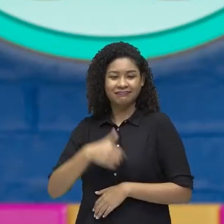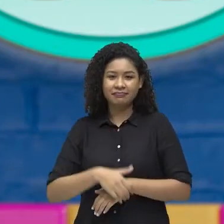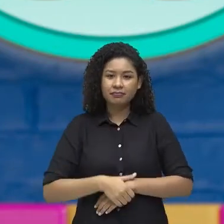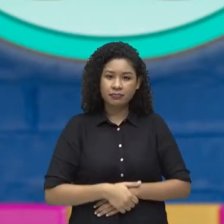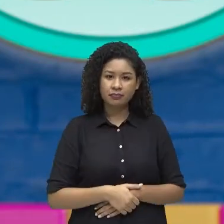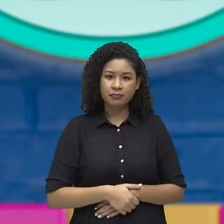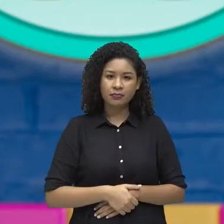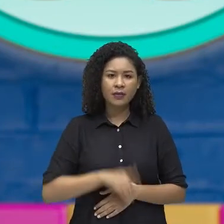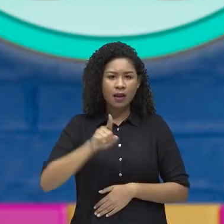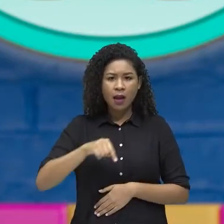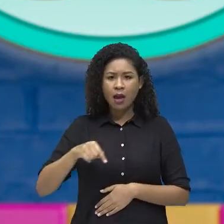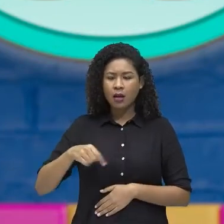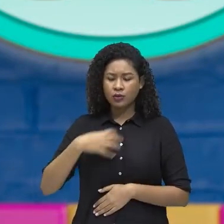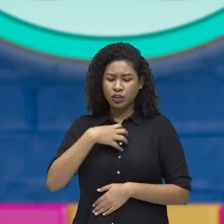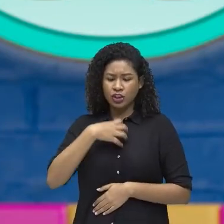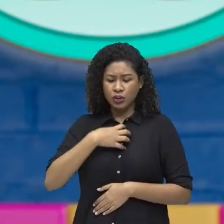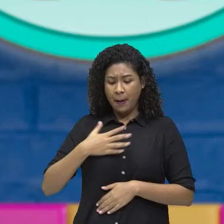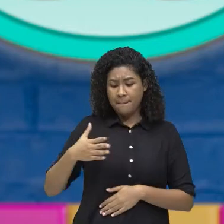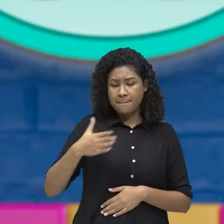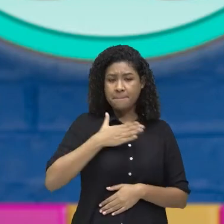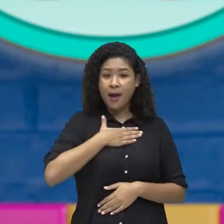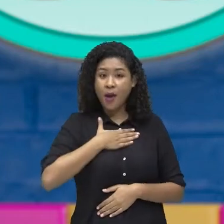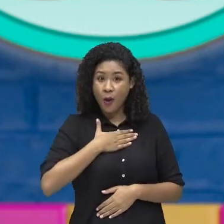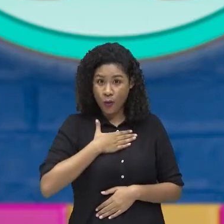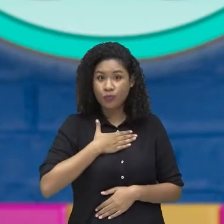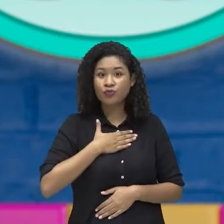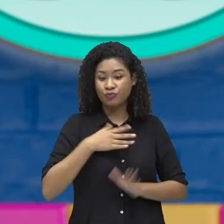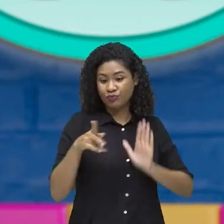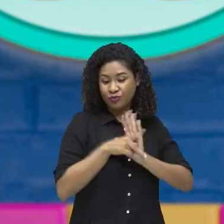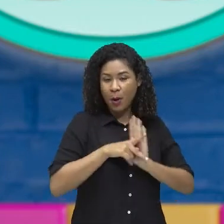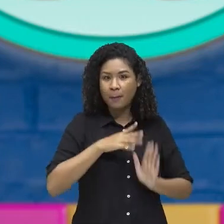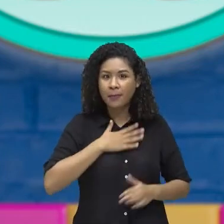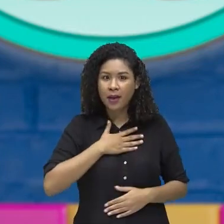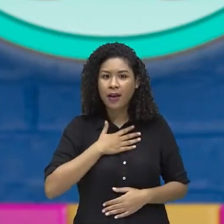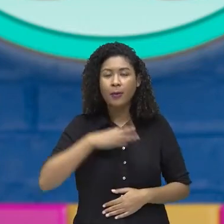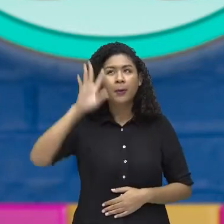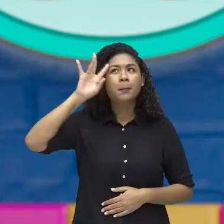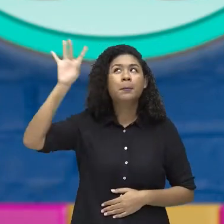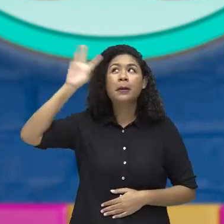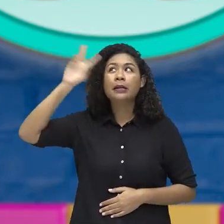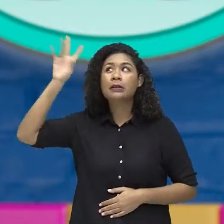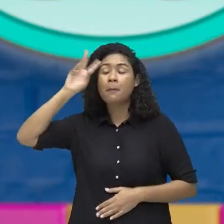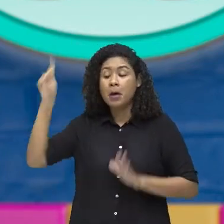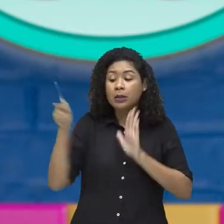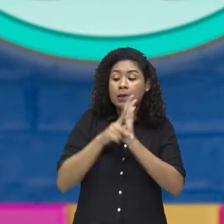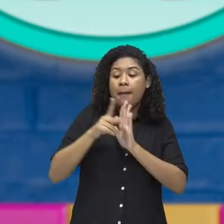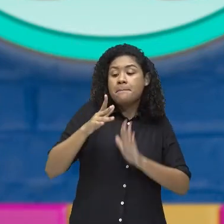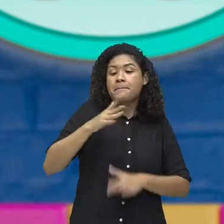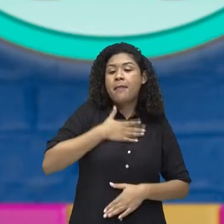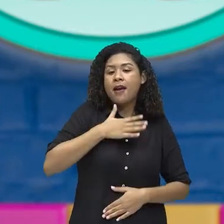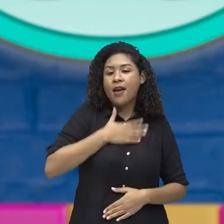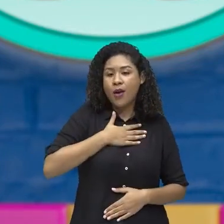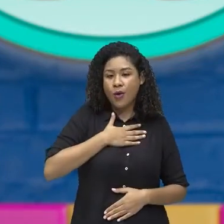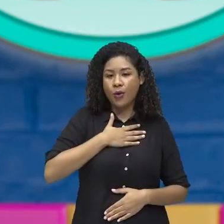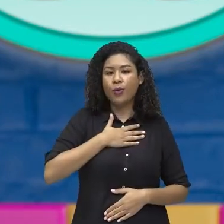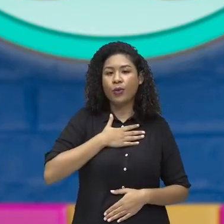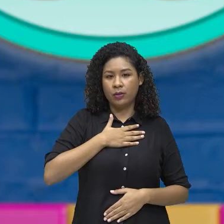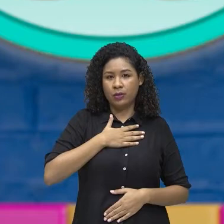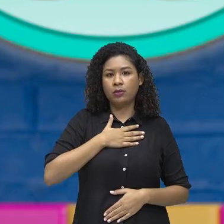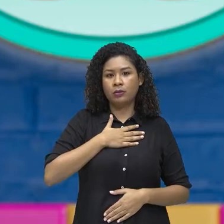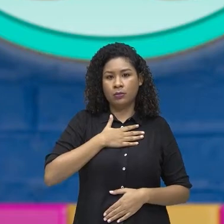nossos, que os nossos sentimentos são nossos, que os nossos pensamentos são nossos, para a gente não incorrer no risco de